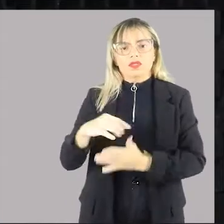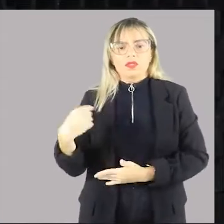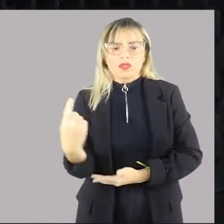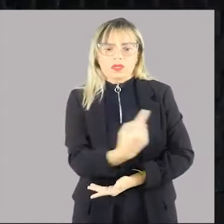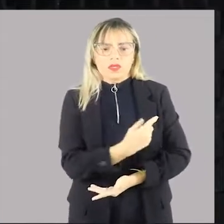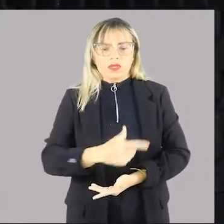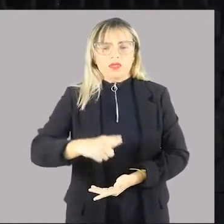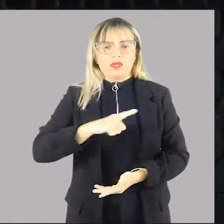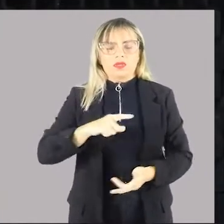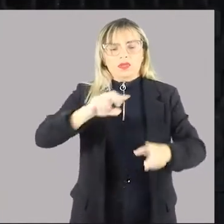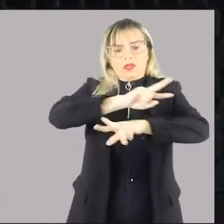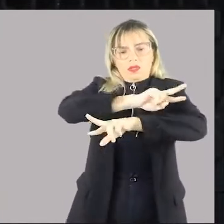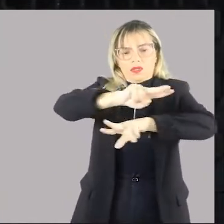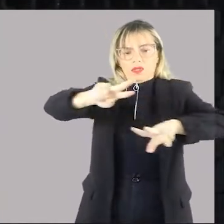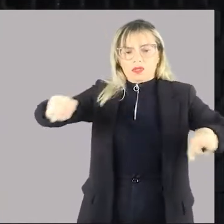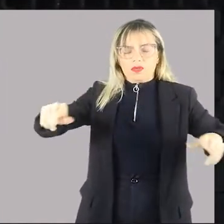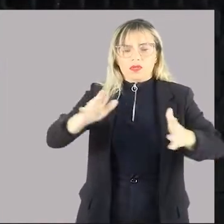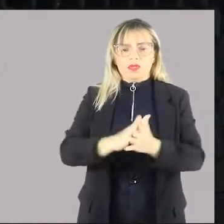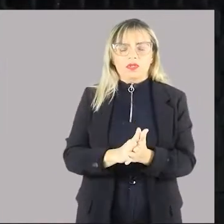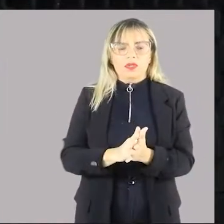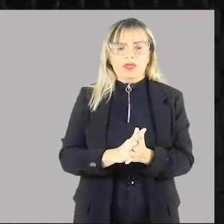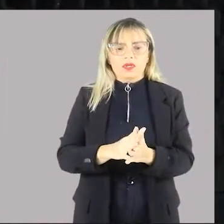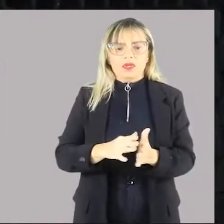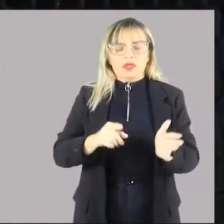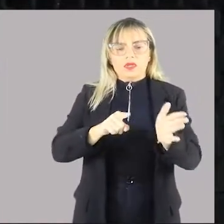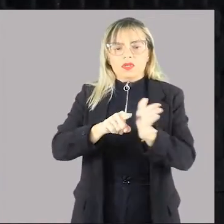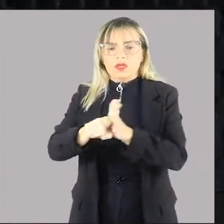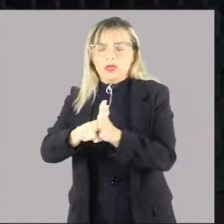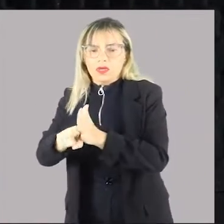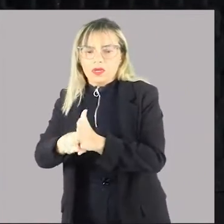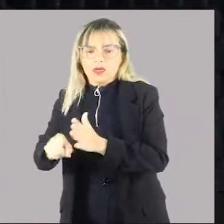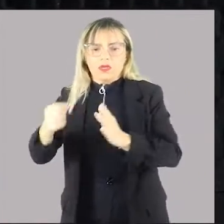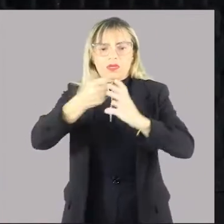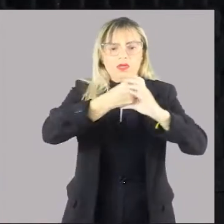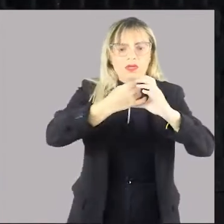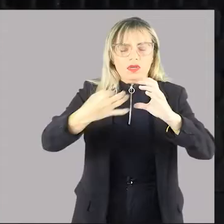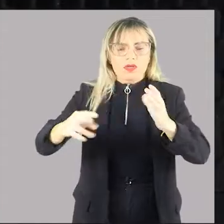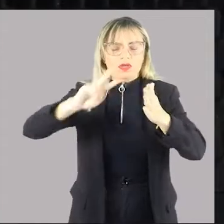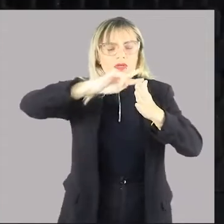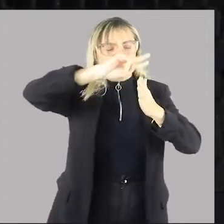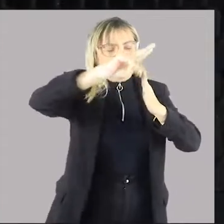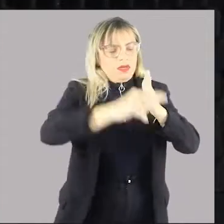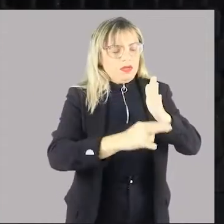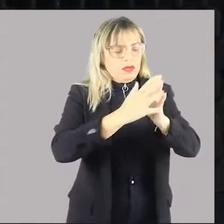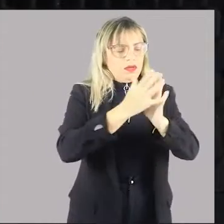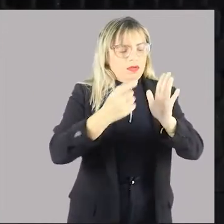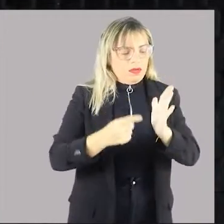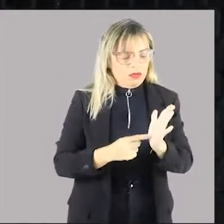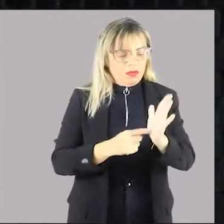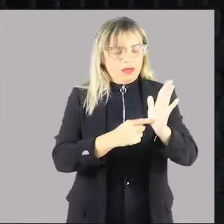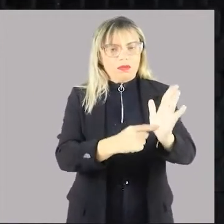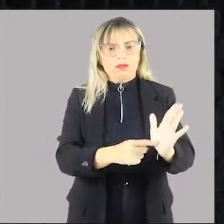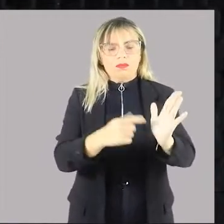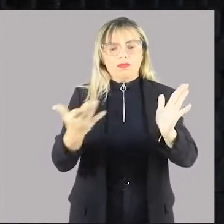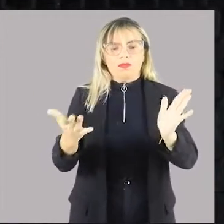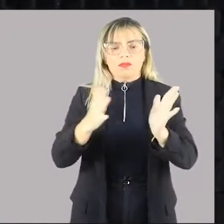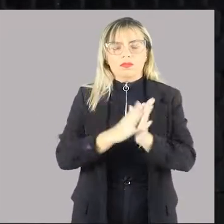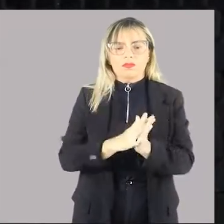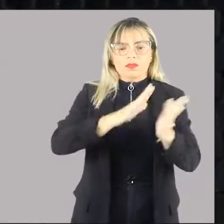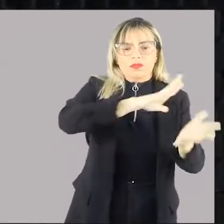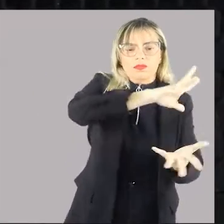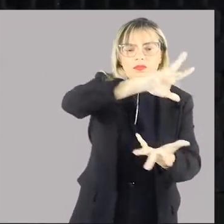aqui diversos indicativos, diversos elementos que vão nos mostrar a